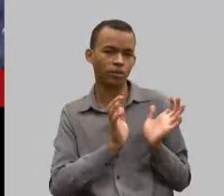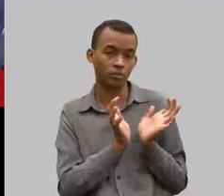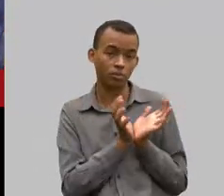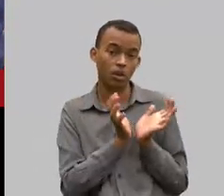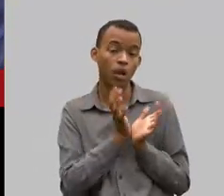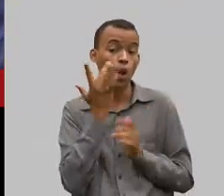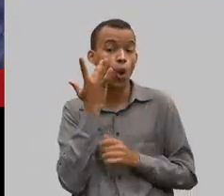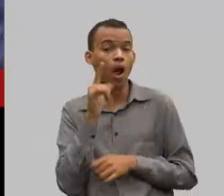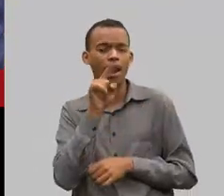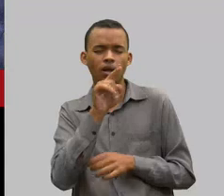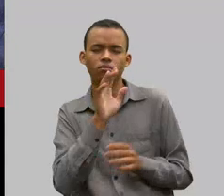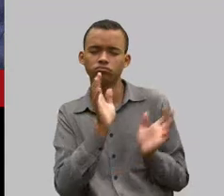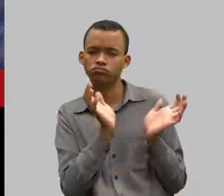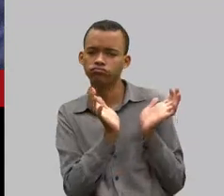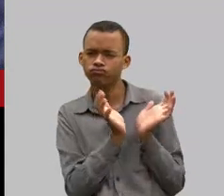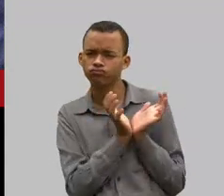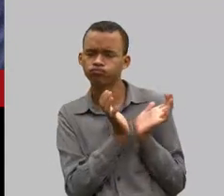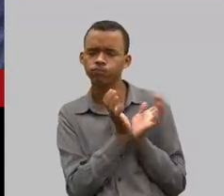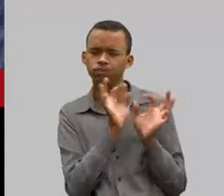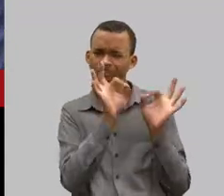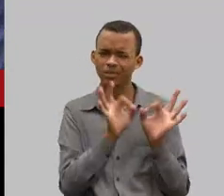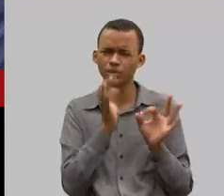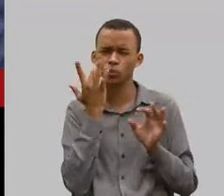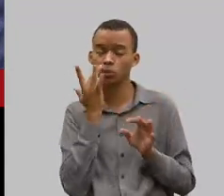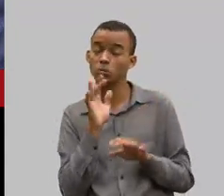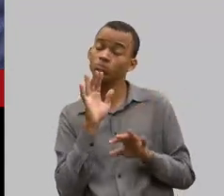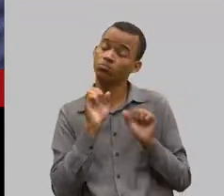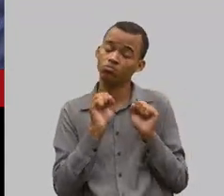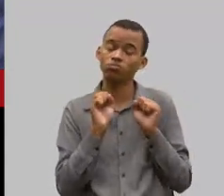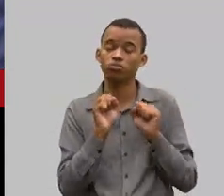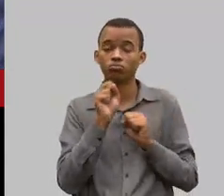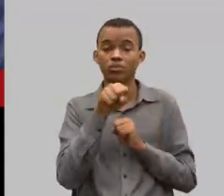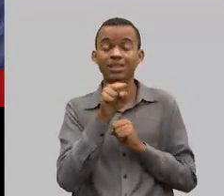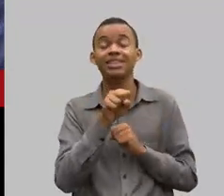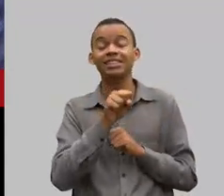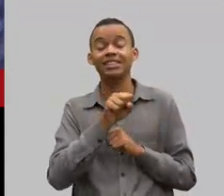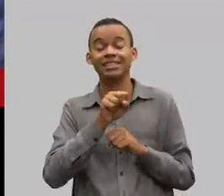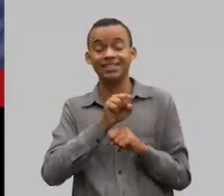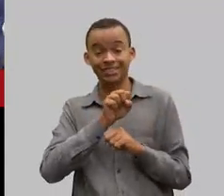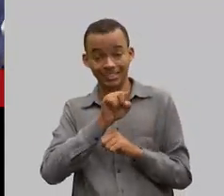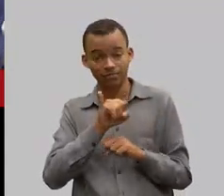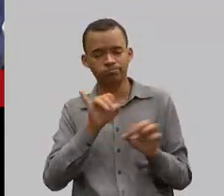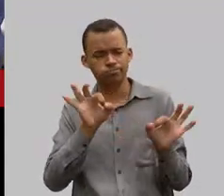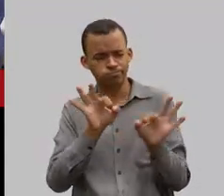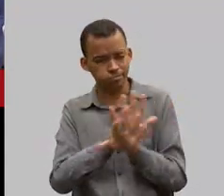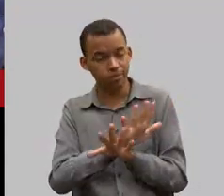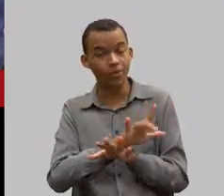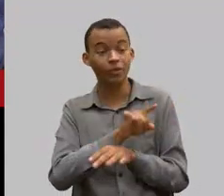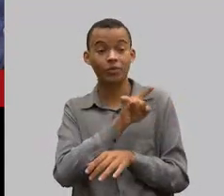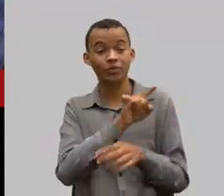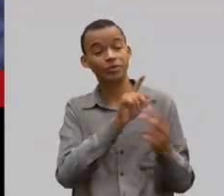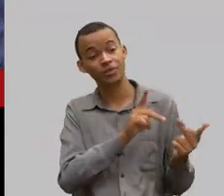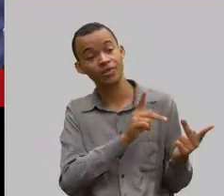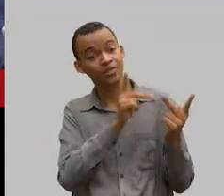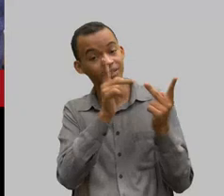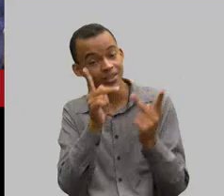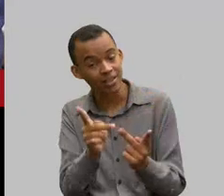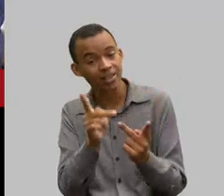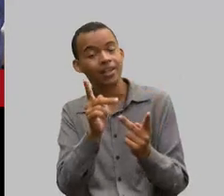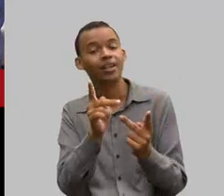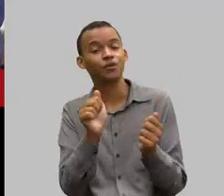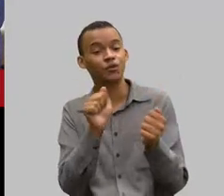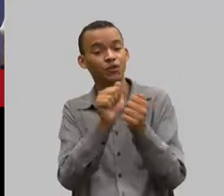é na pai mas Provavelmente sim mas assim que estiver pronto faço questão de vossa excelência tá lá conosco em tefilot